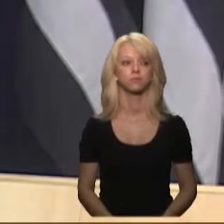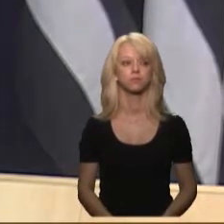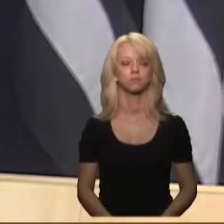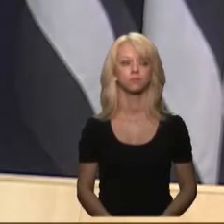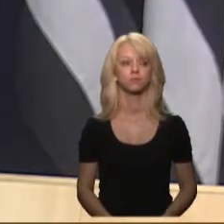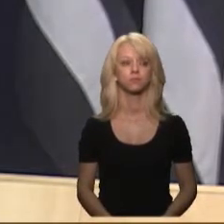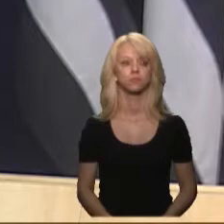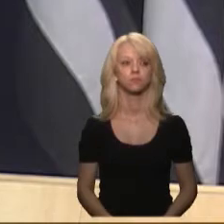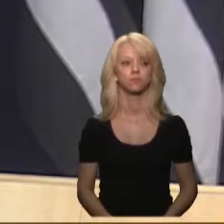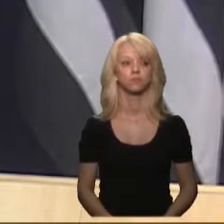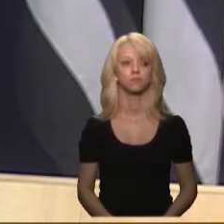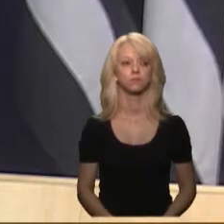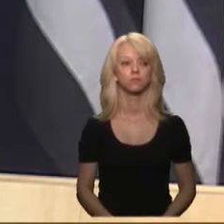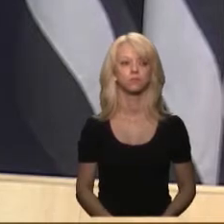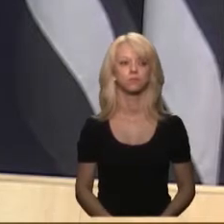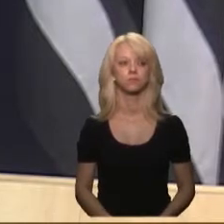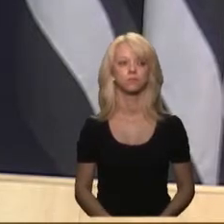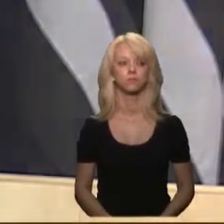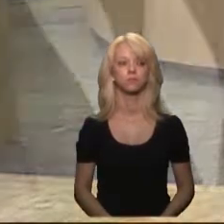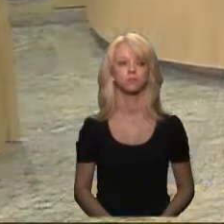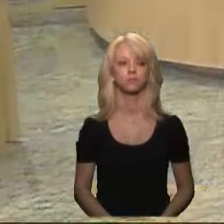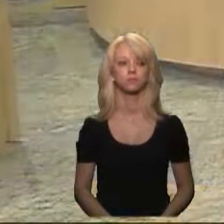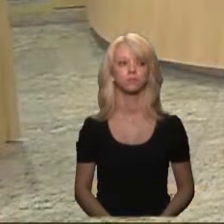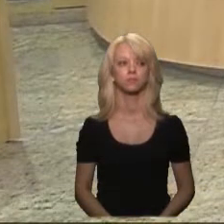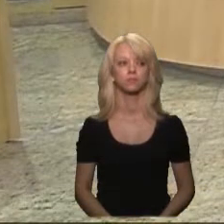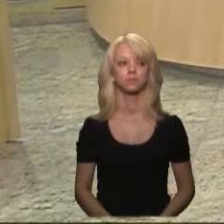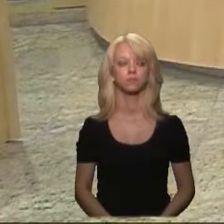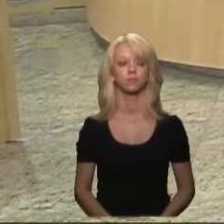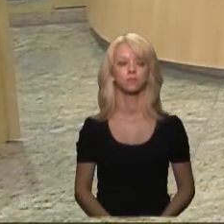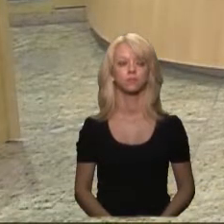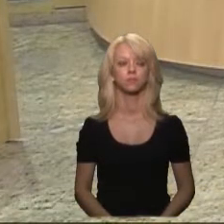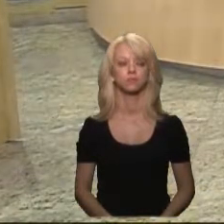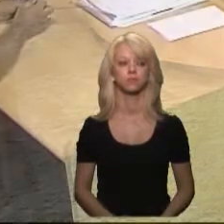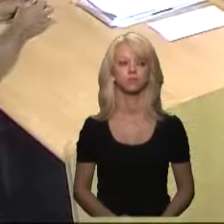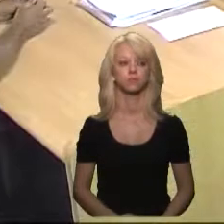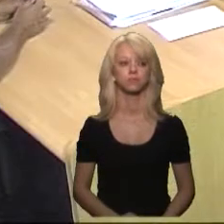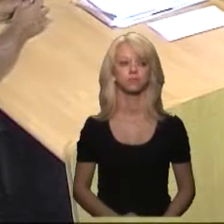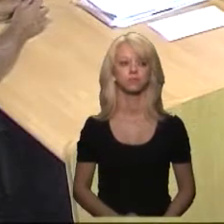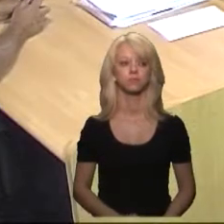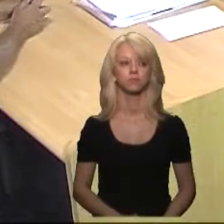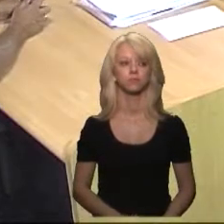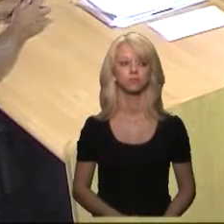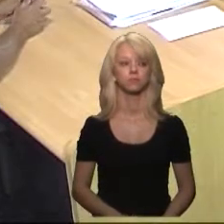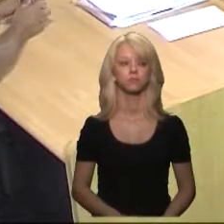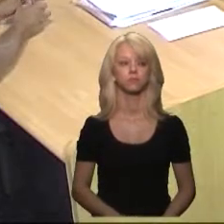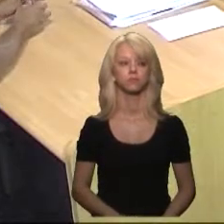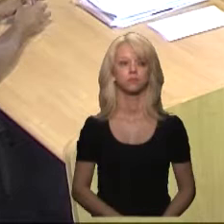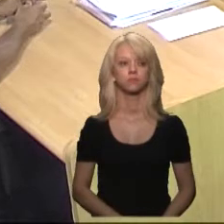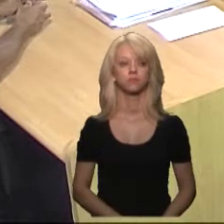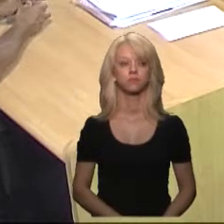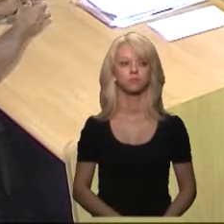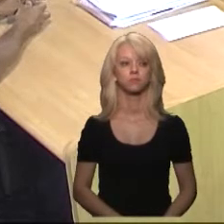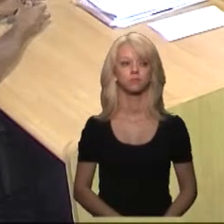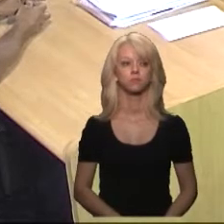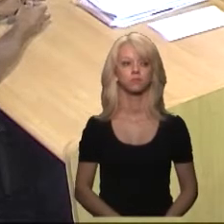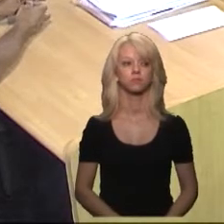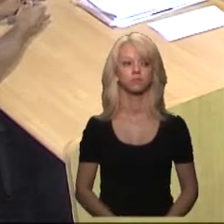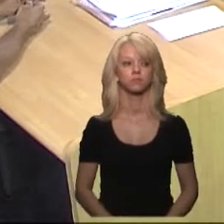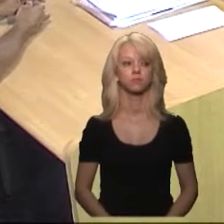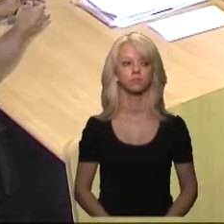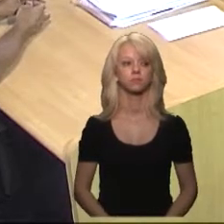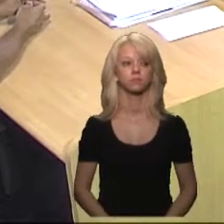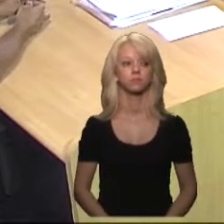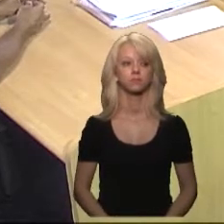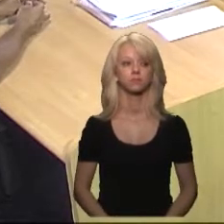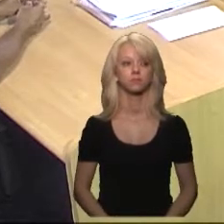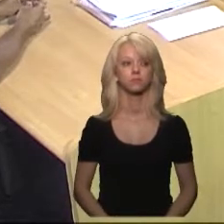foram chamadas. Permitiu a parte? Com certeza, vereador. E as pessoas que trabalham na informalidade? Ela não tem emprego.